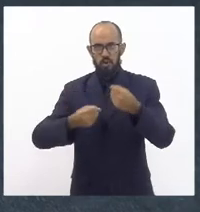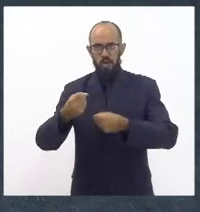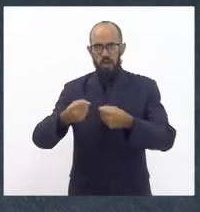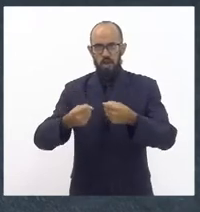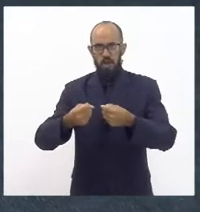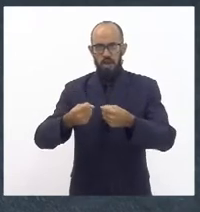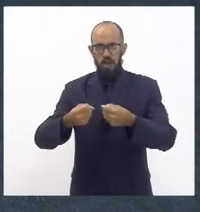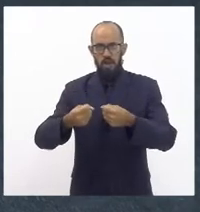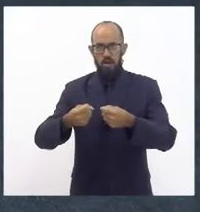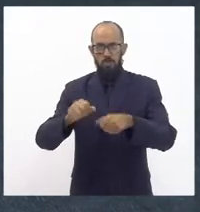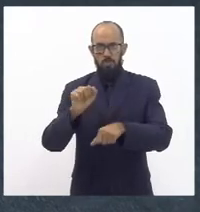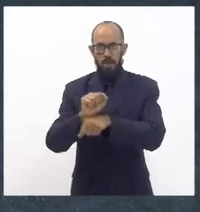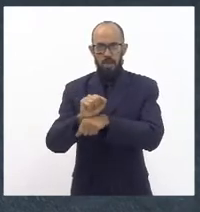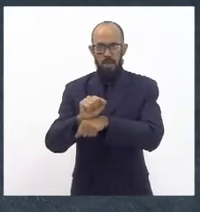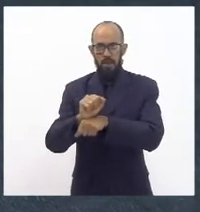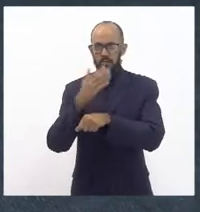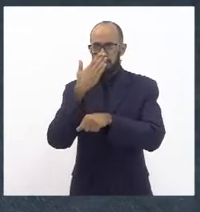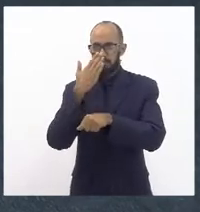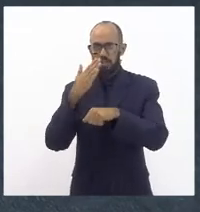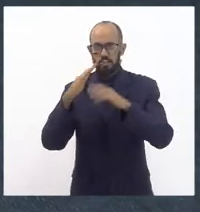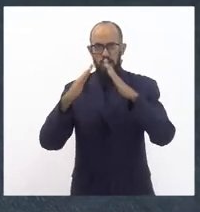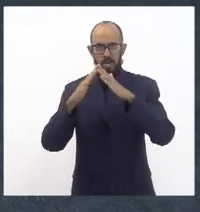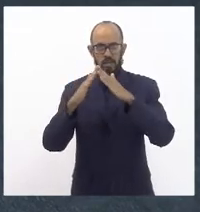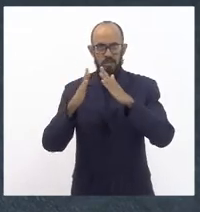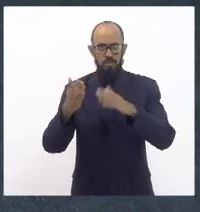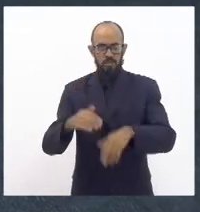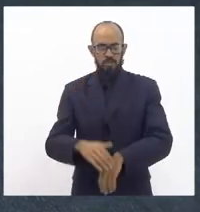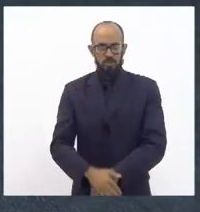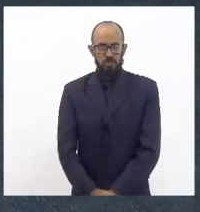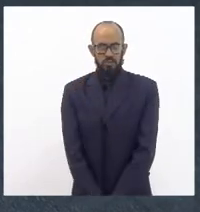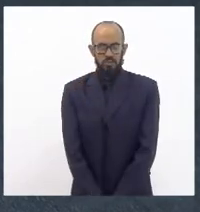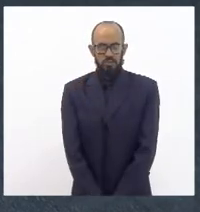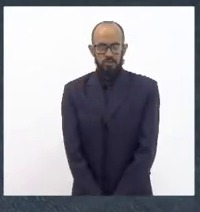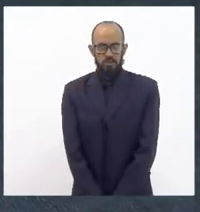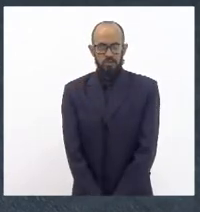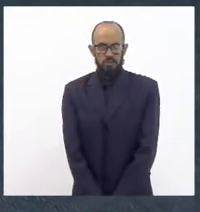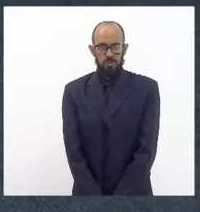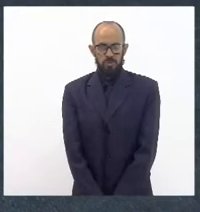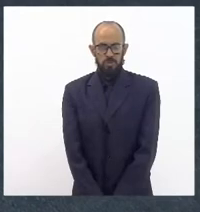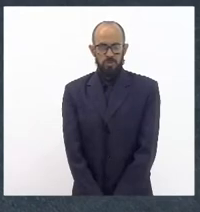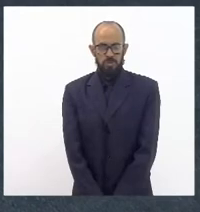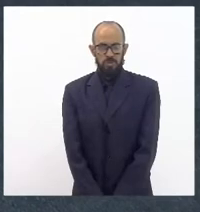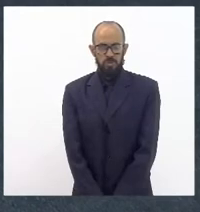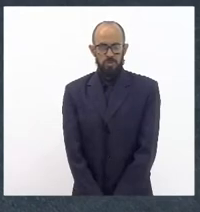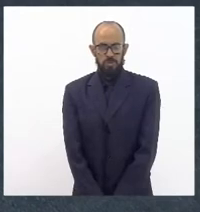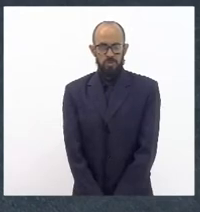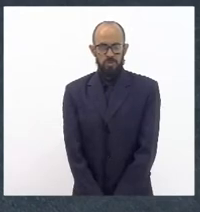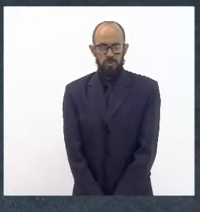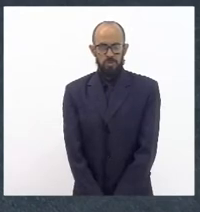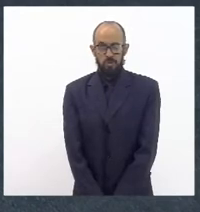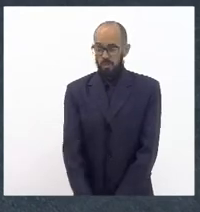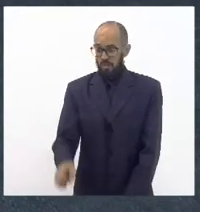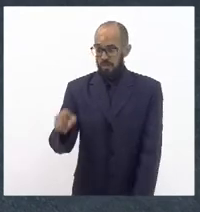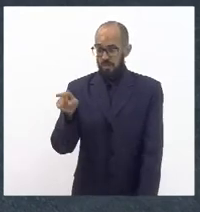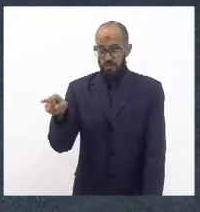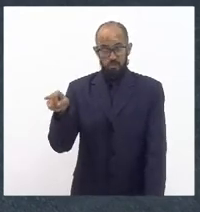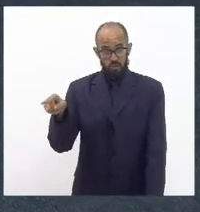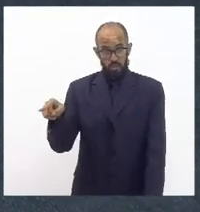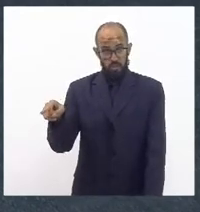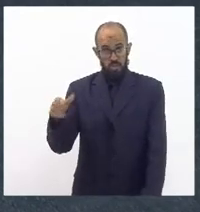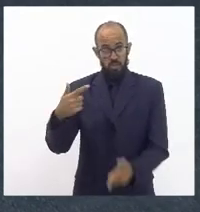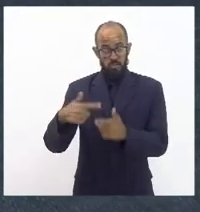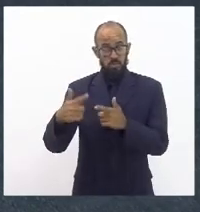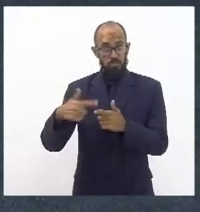estacionamento da casa seu nado em frente à casa isso daí o grande problema mesmo